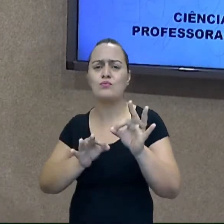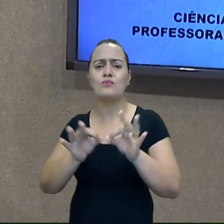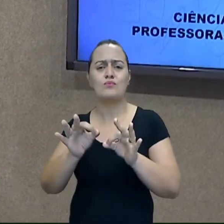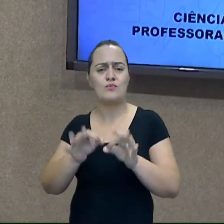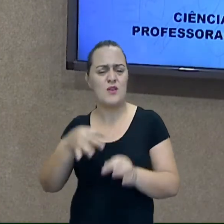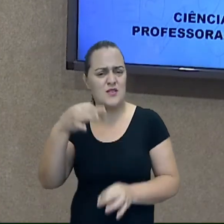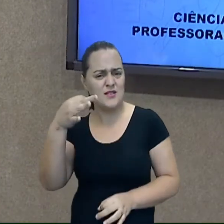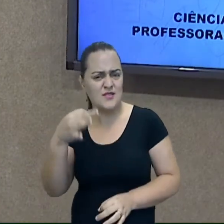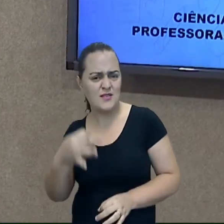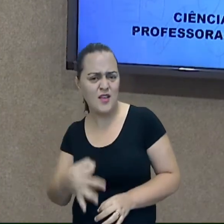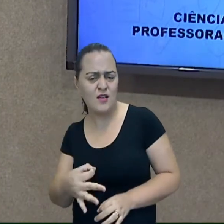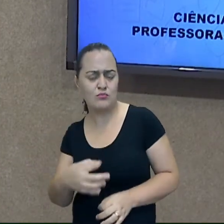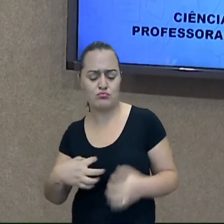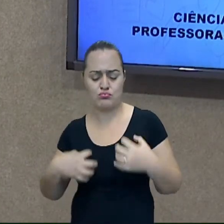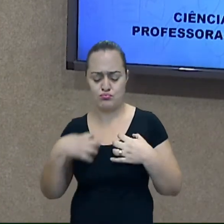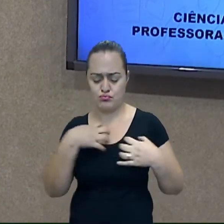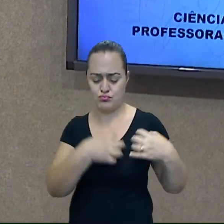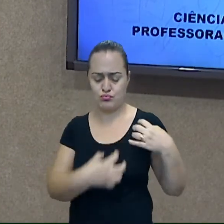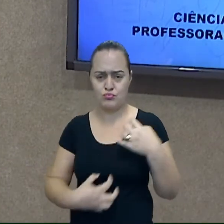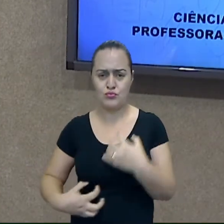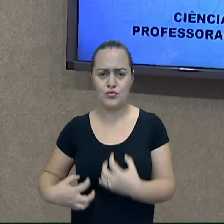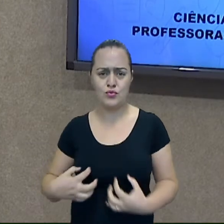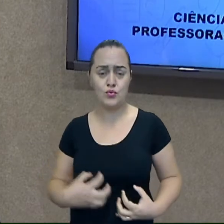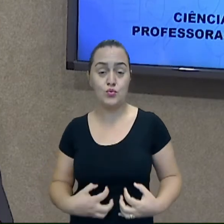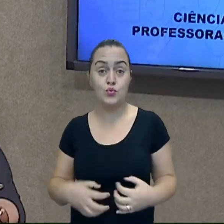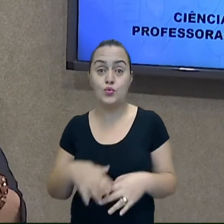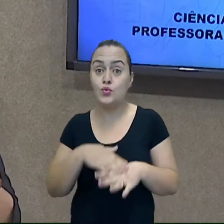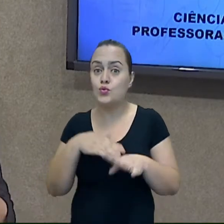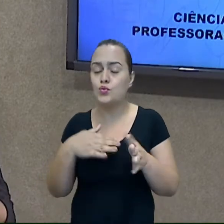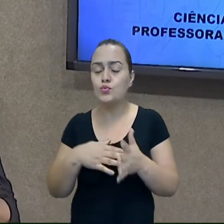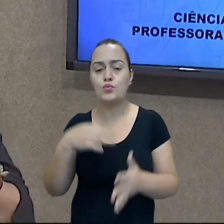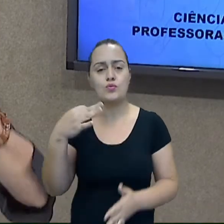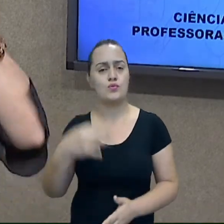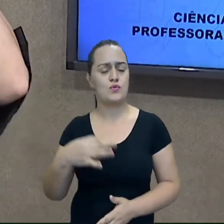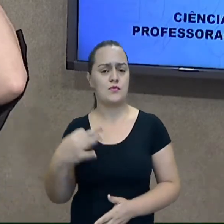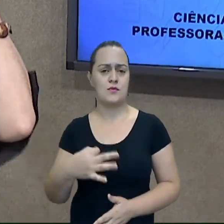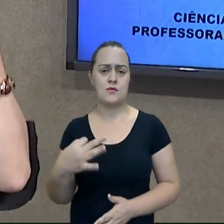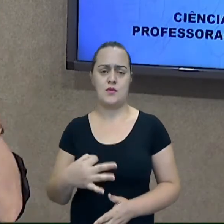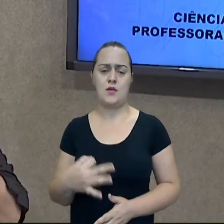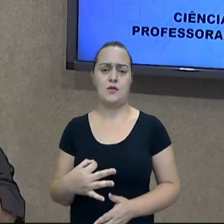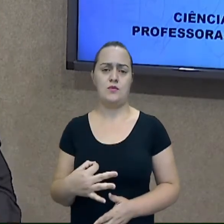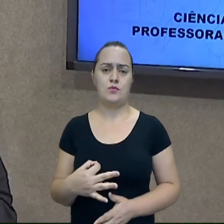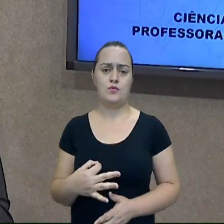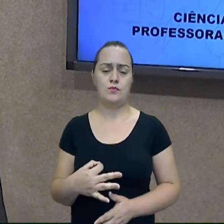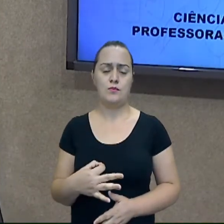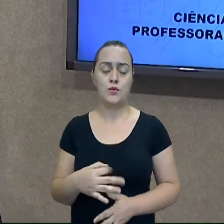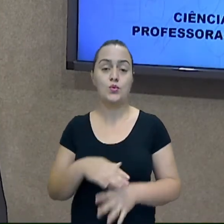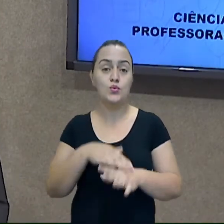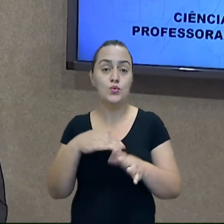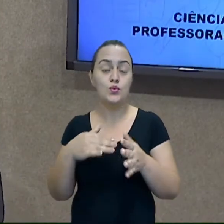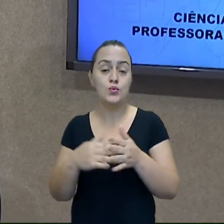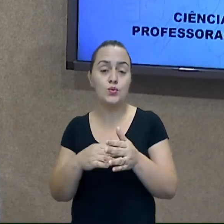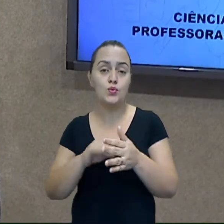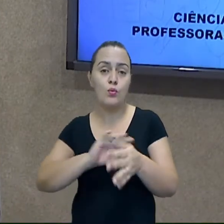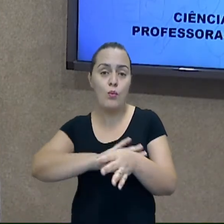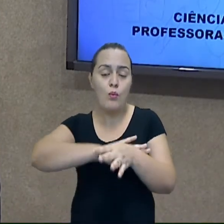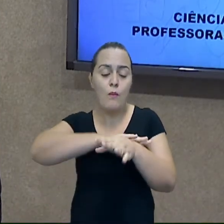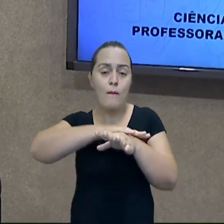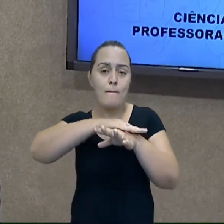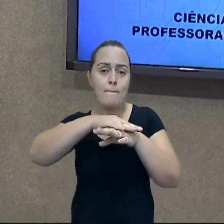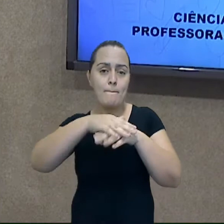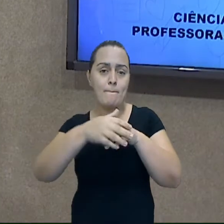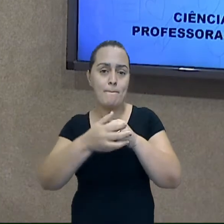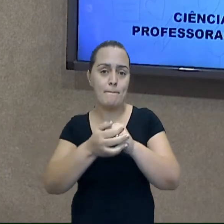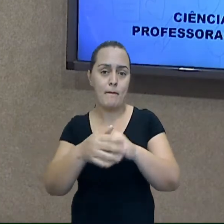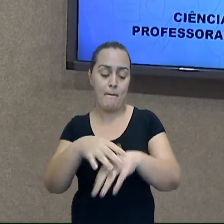órgãos, sistemas, células, tecidos, estruturas que estão cobertas pela